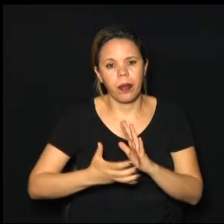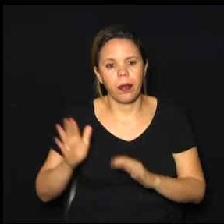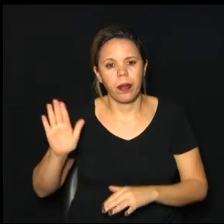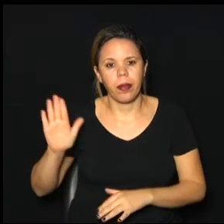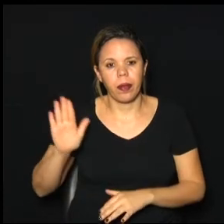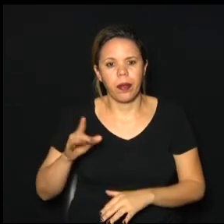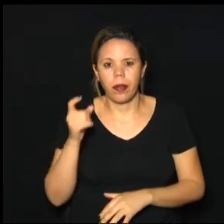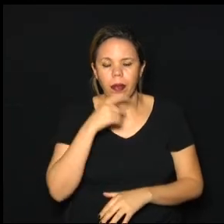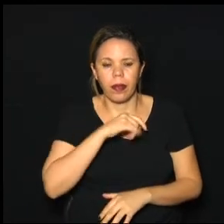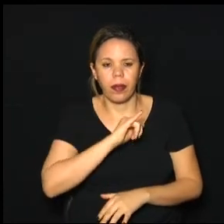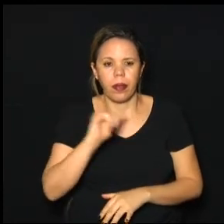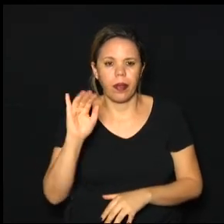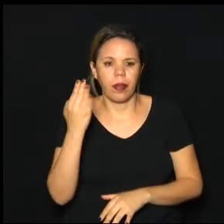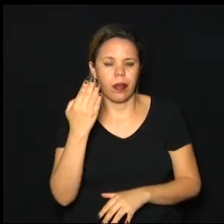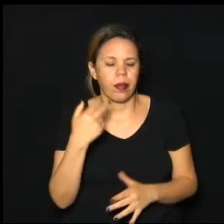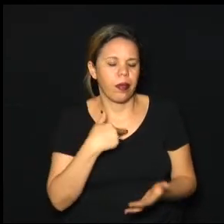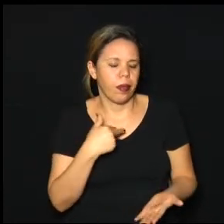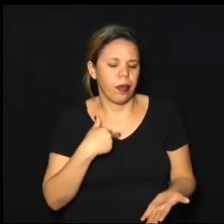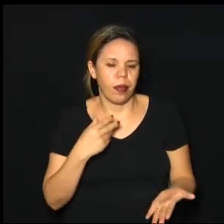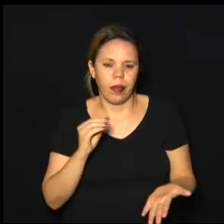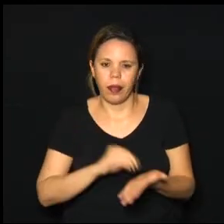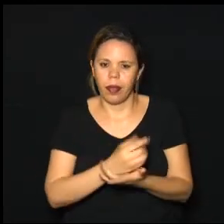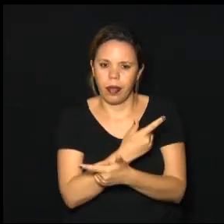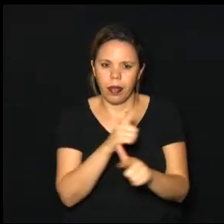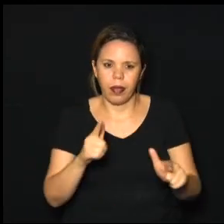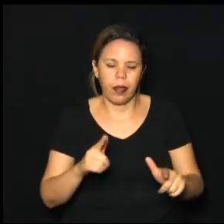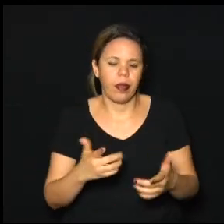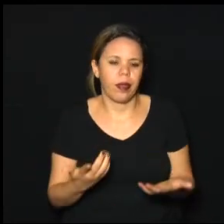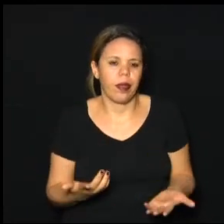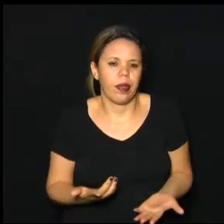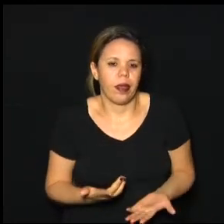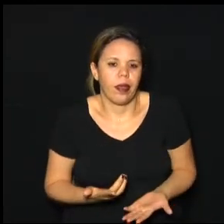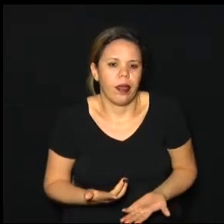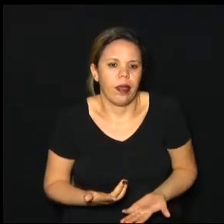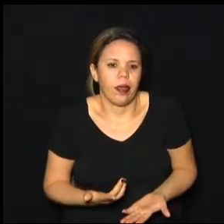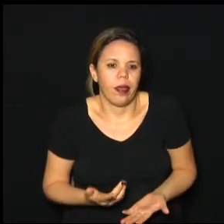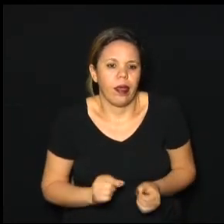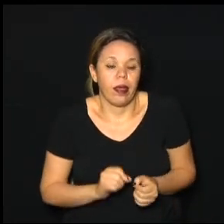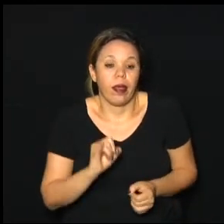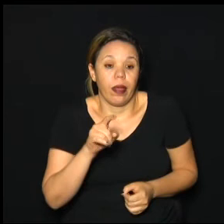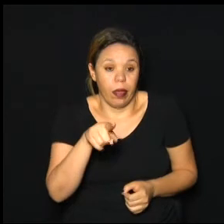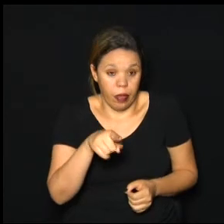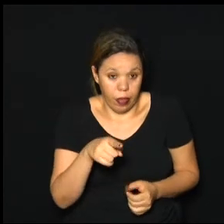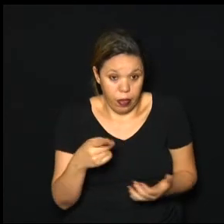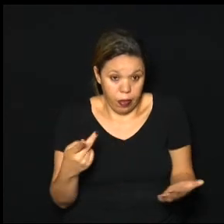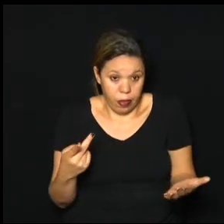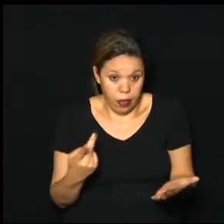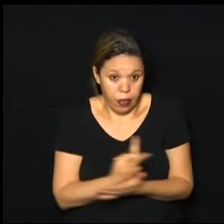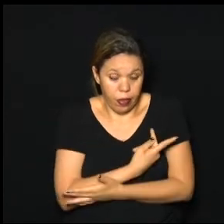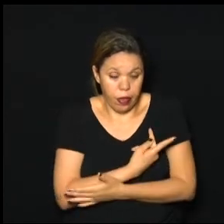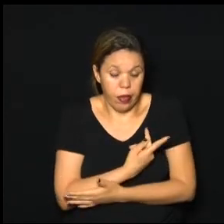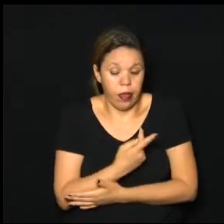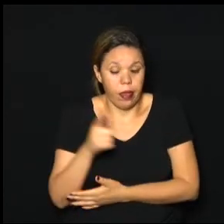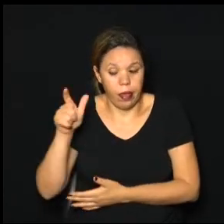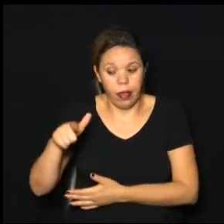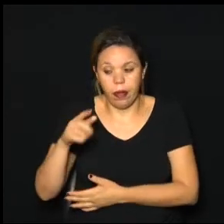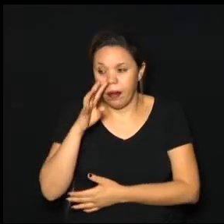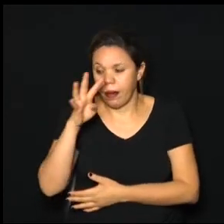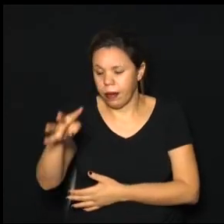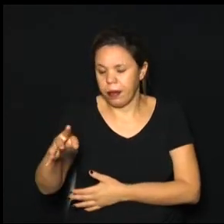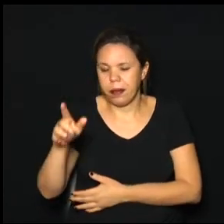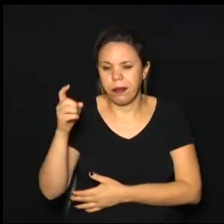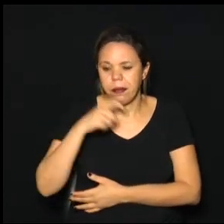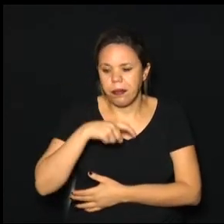famosa fake news, é a famosa desinformação. Então, meus caros, fez propaganda eleitoral, divulgou